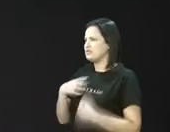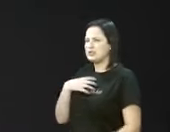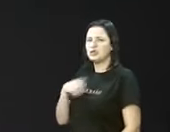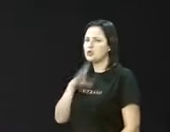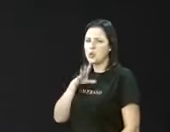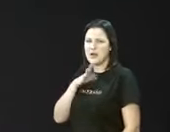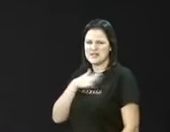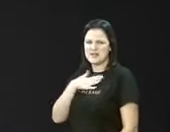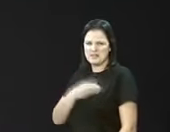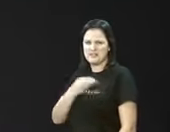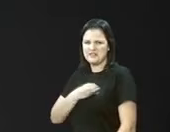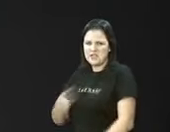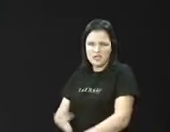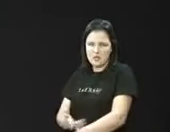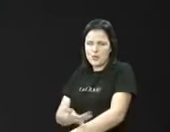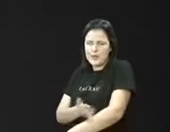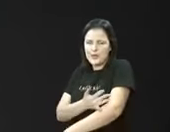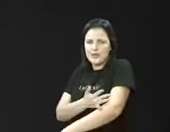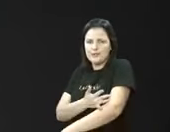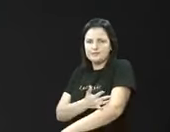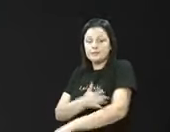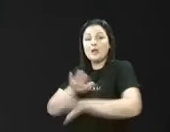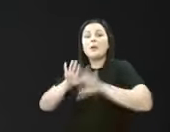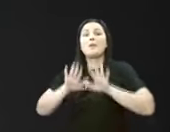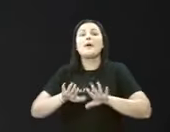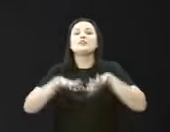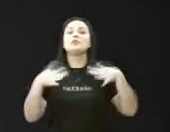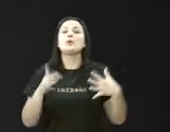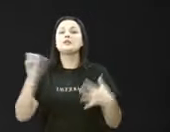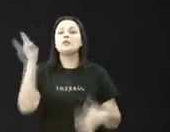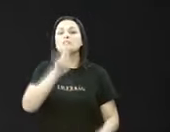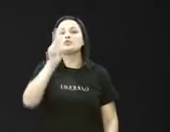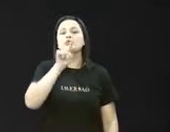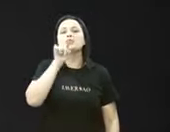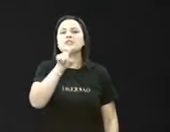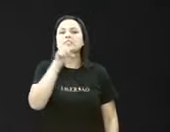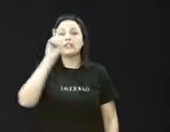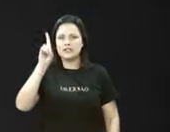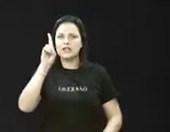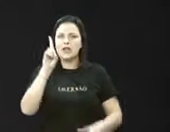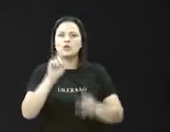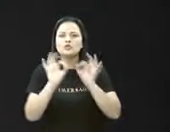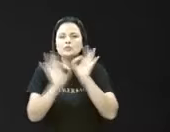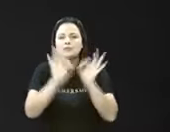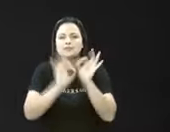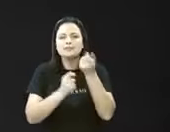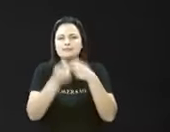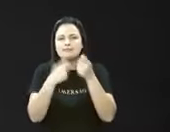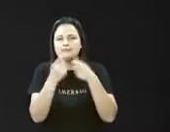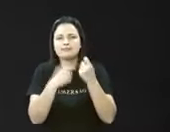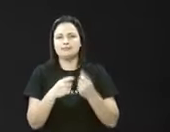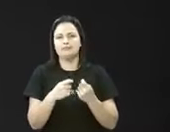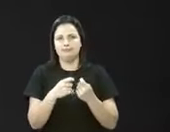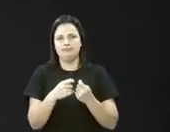Enquanto Deus te usa, Deus coloca em ordem aquilo que ainda está fora. Eu não sei para quem libera esta palavra, mas Deus me manda dizer